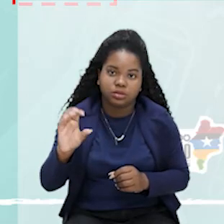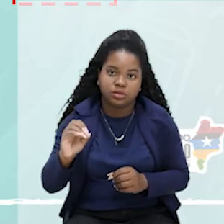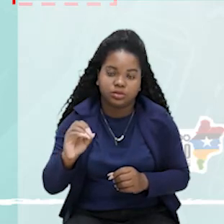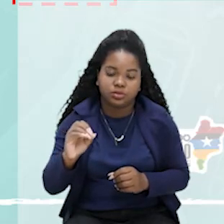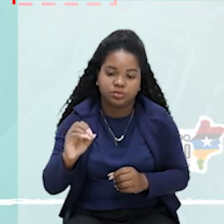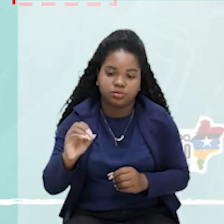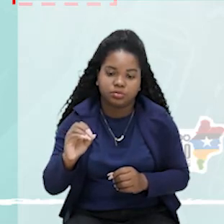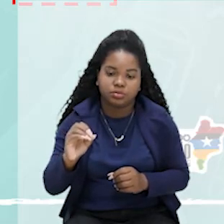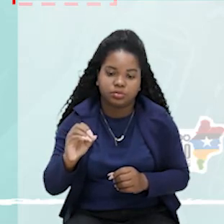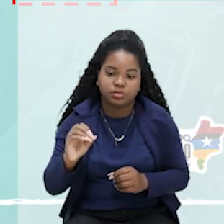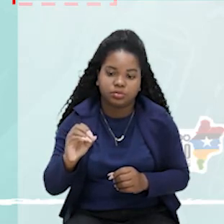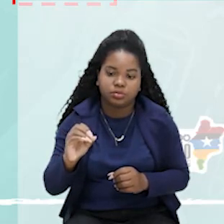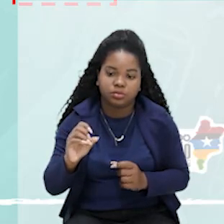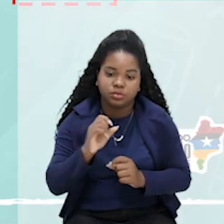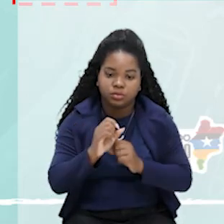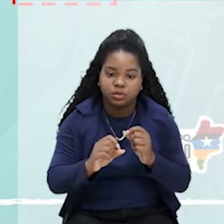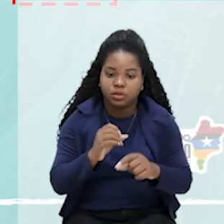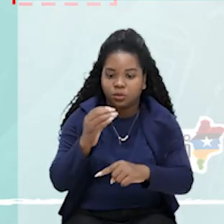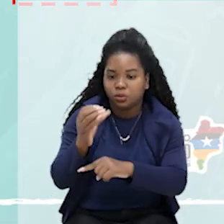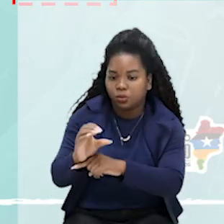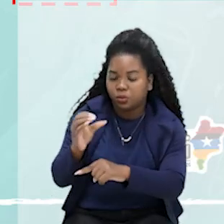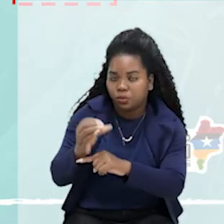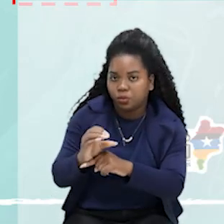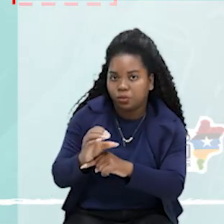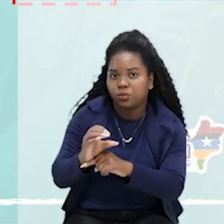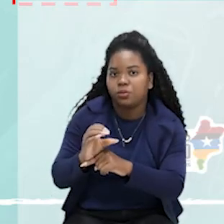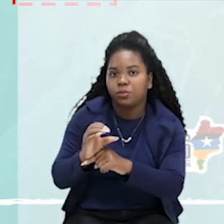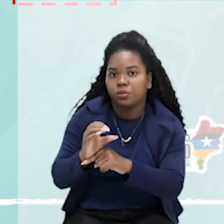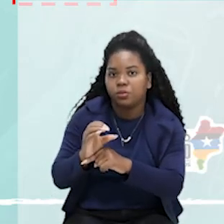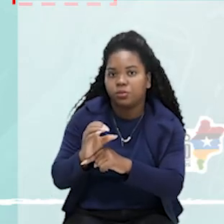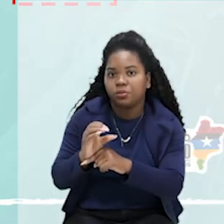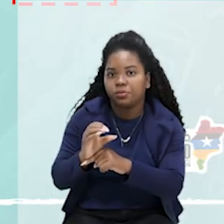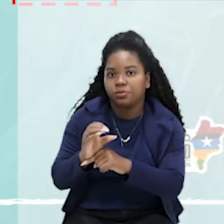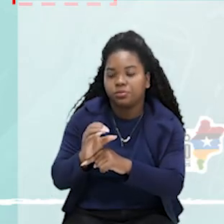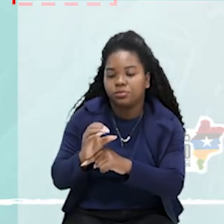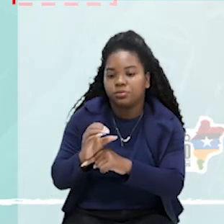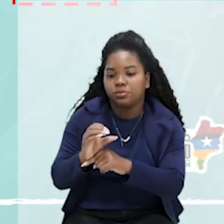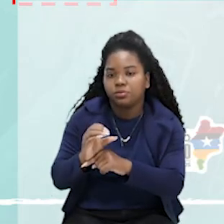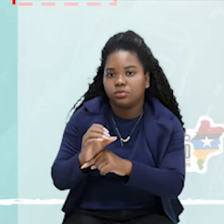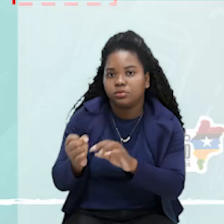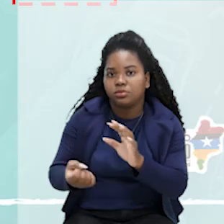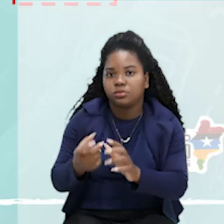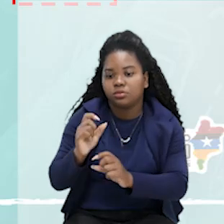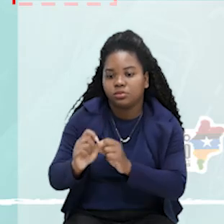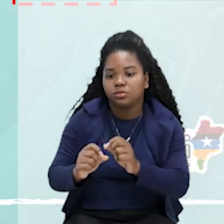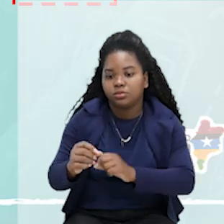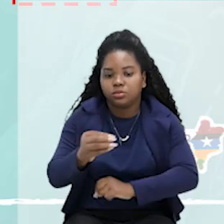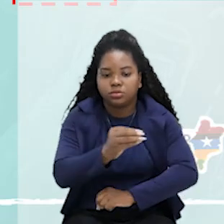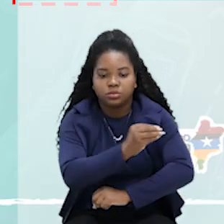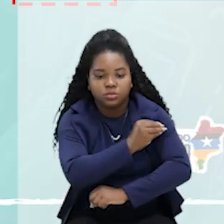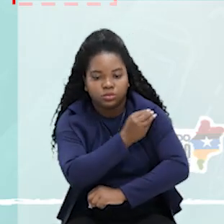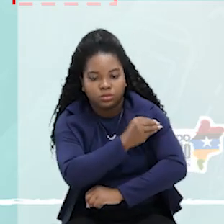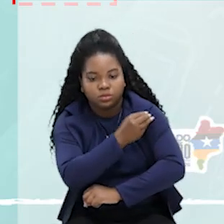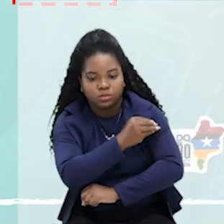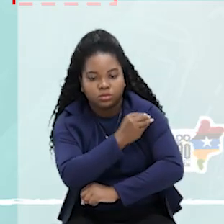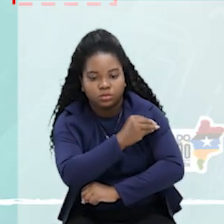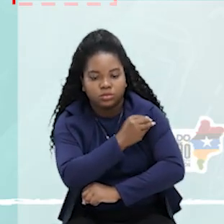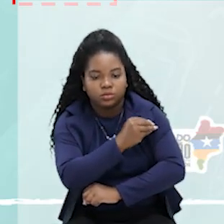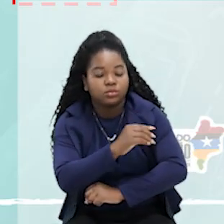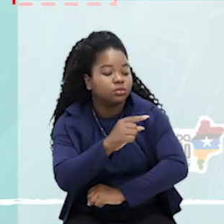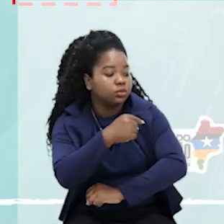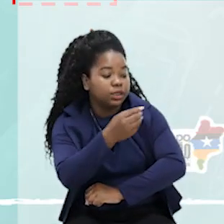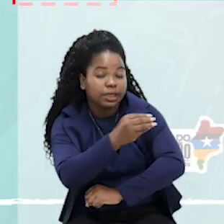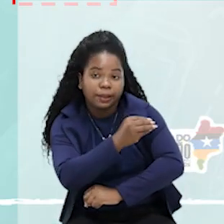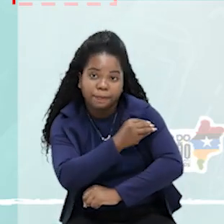esse Ácido é um ácido carboxílico Ok turma então ácido reage com um álcool e nessa reação